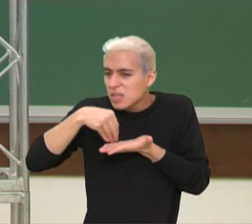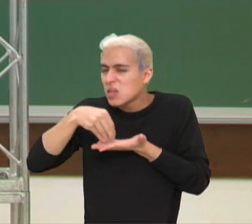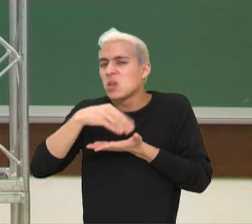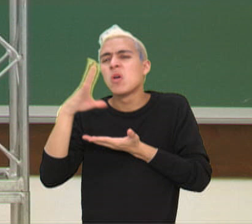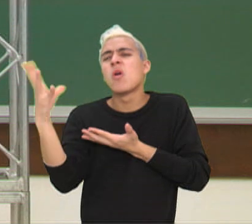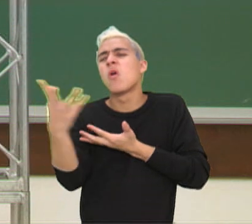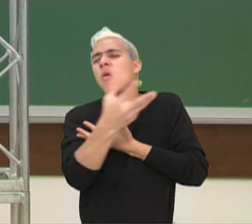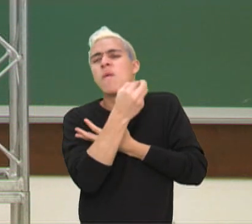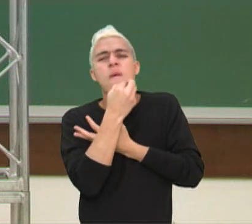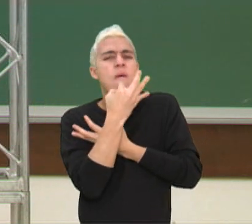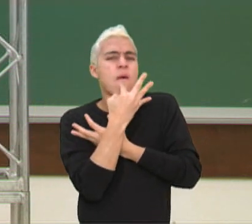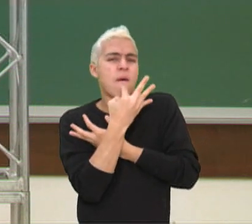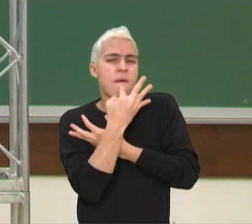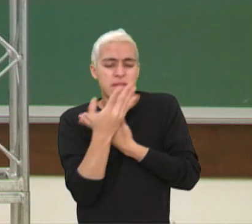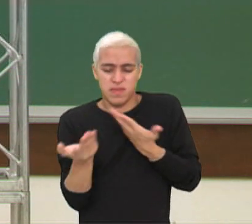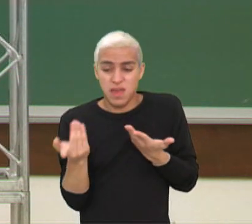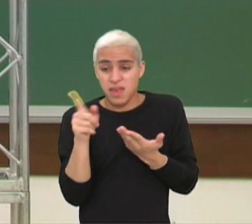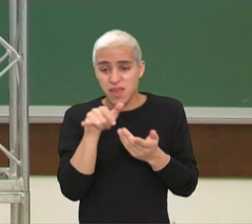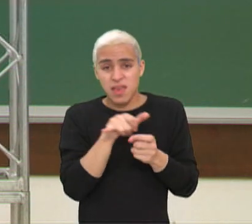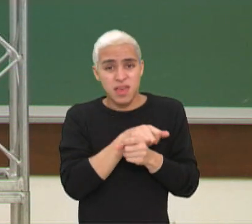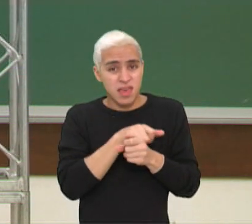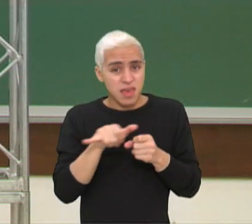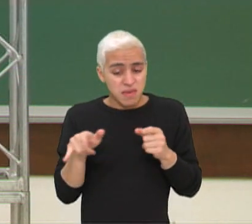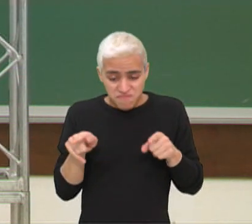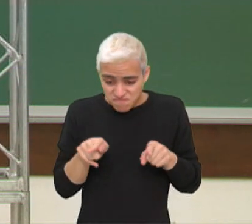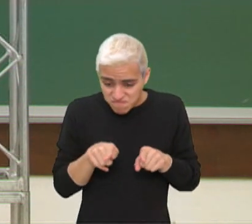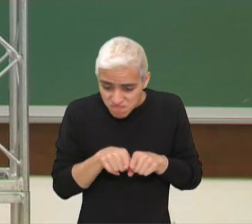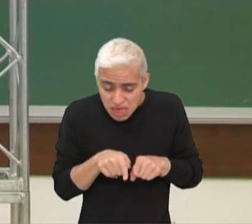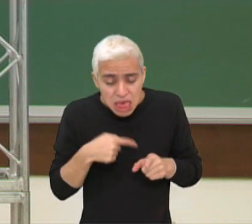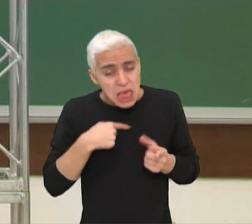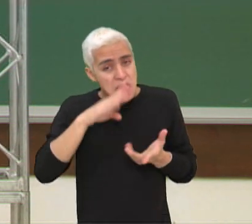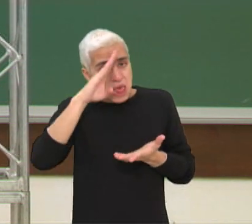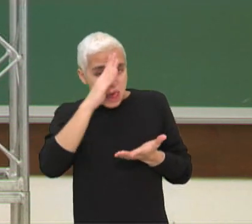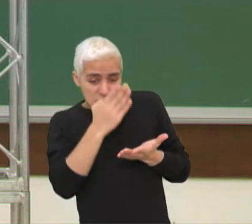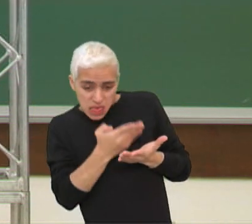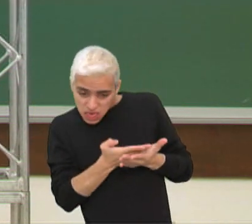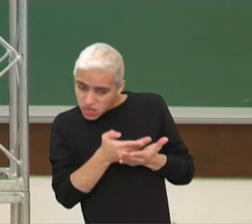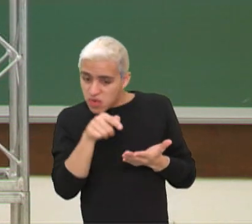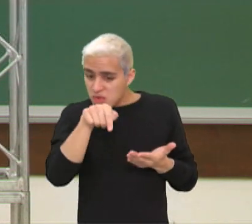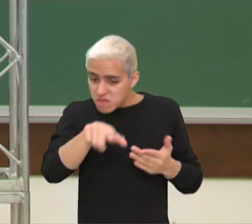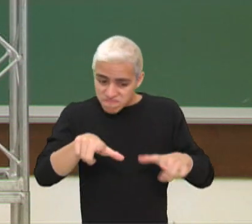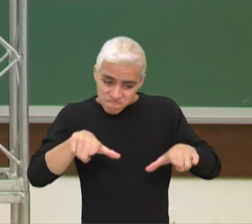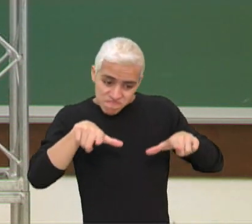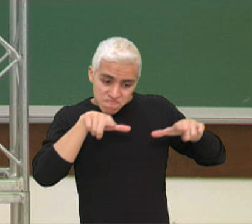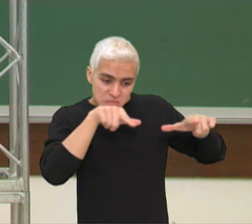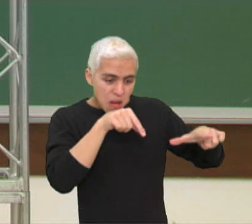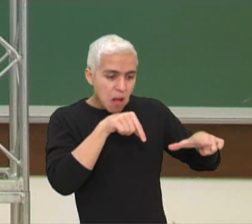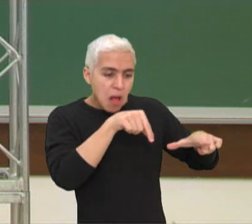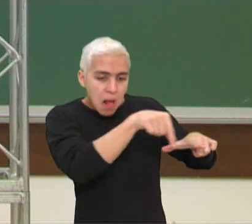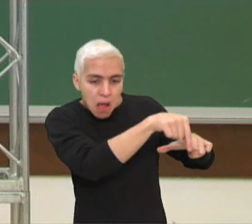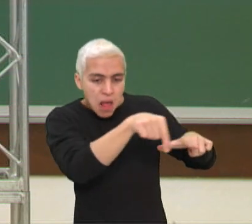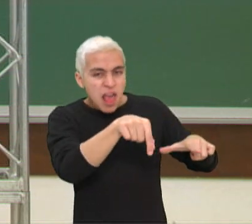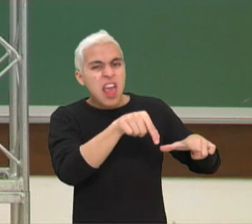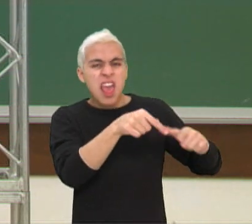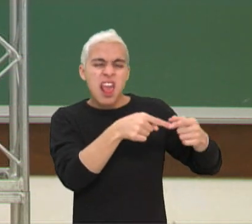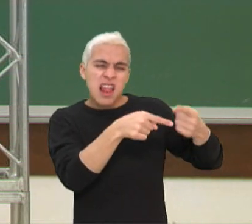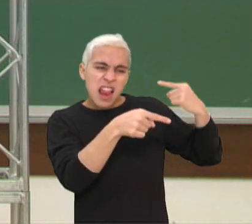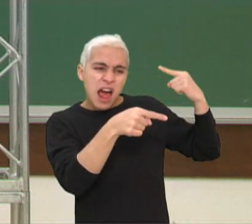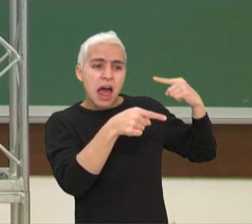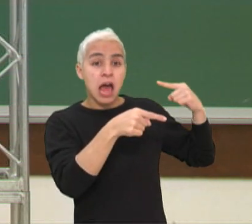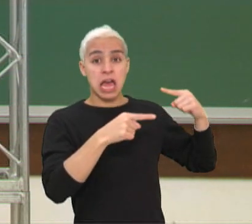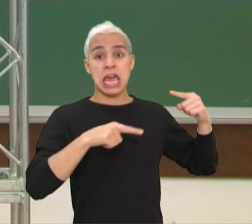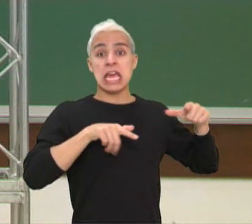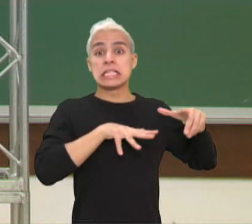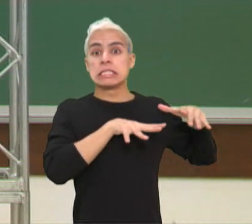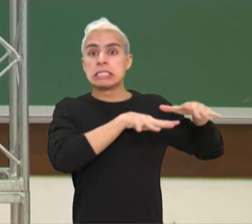conhece, e é um jogo de estratégia, né? Então, também provavelmente era um jogo usado ali para uma estratégia de um exército, de um império, né?